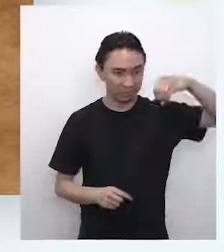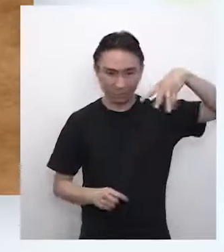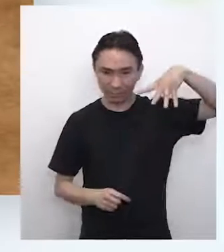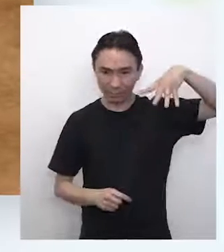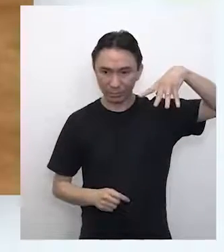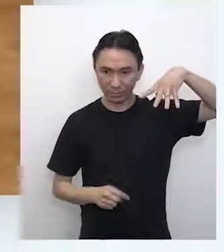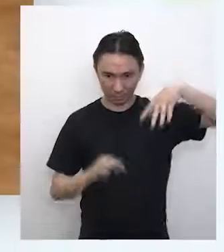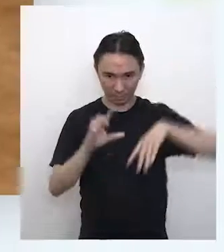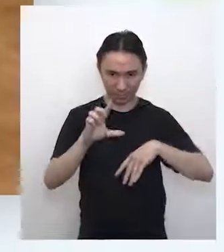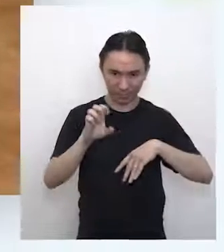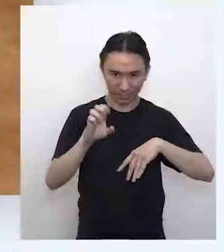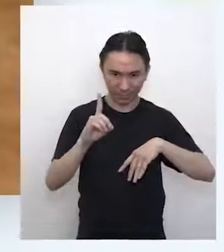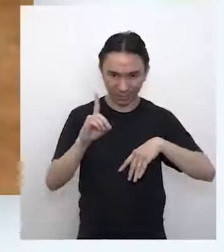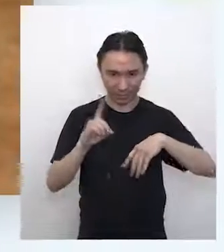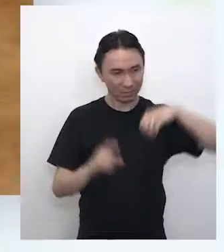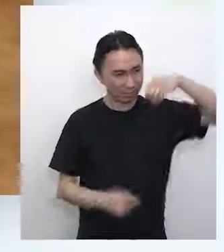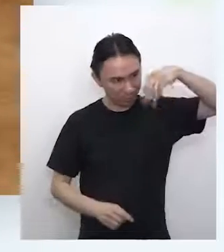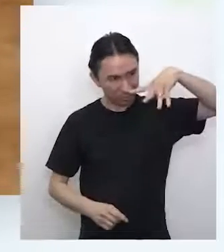Mas assim,